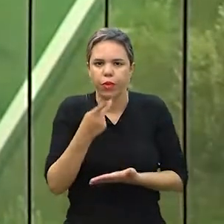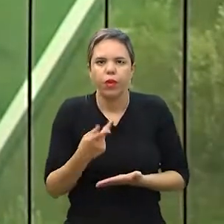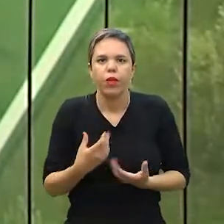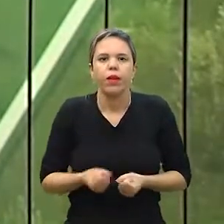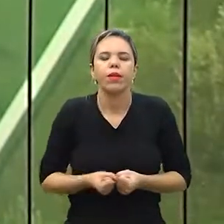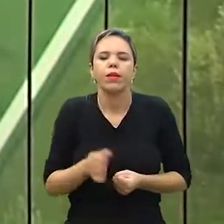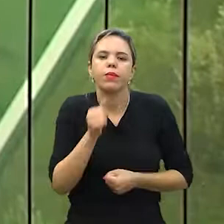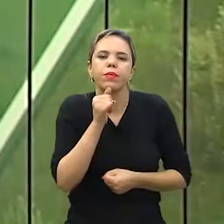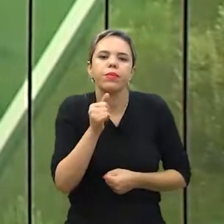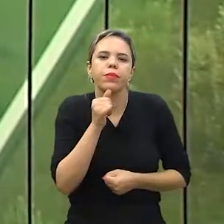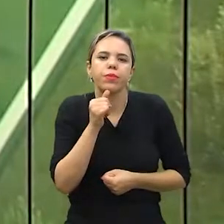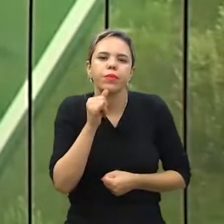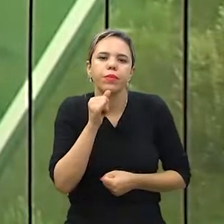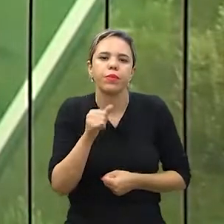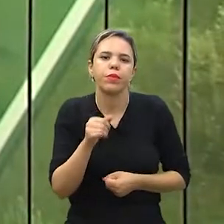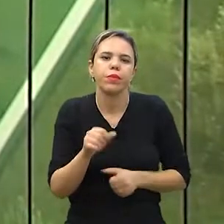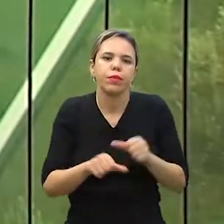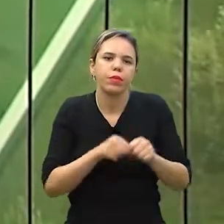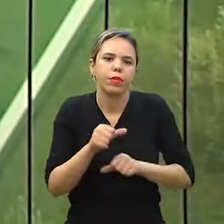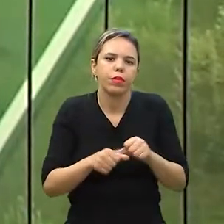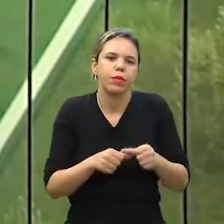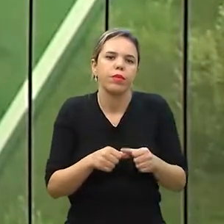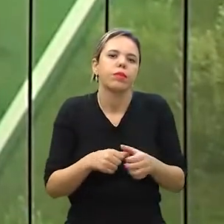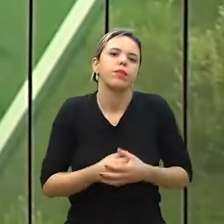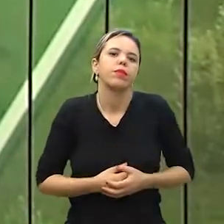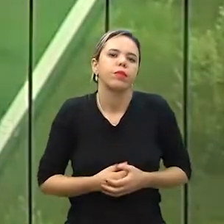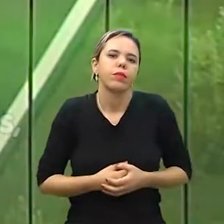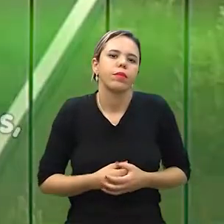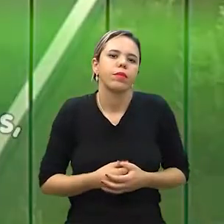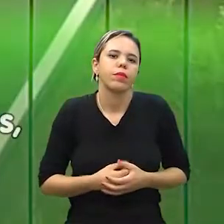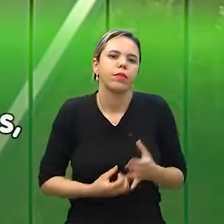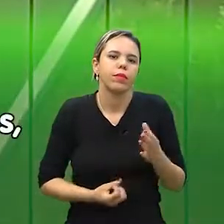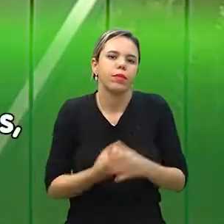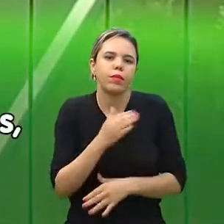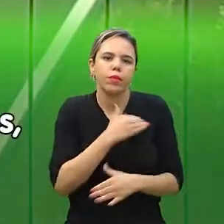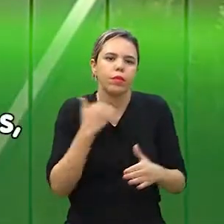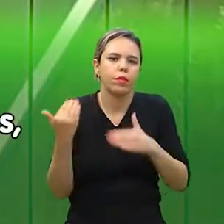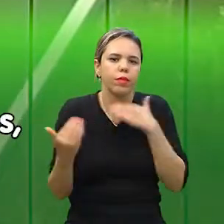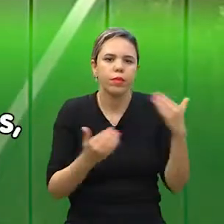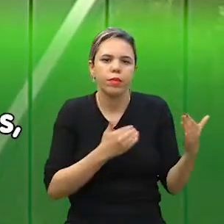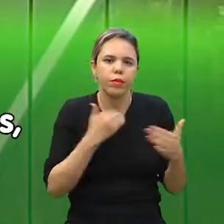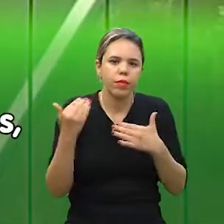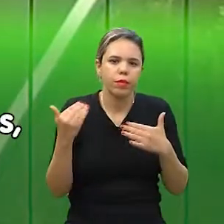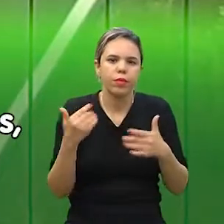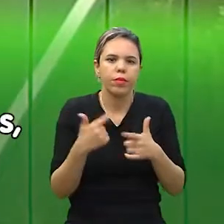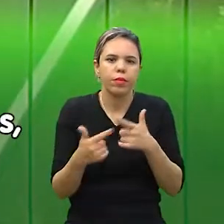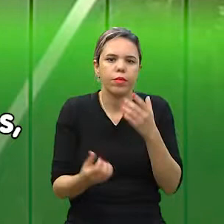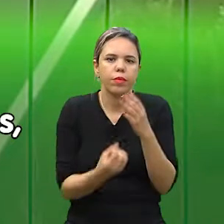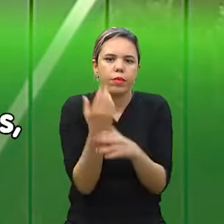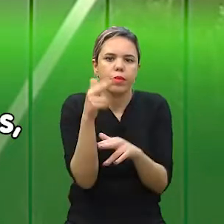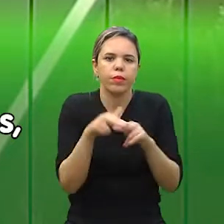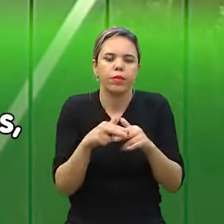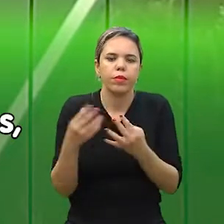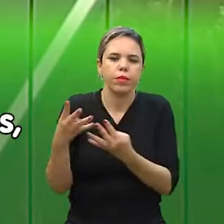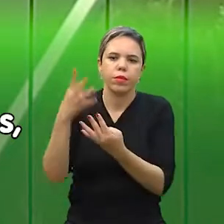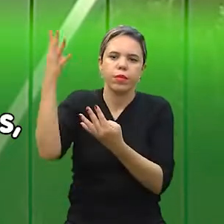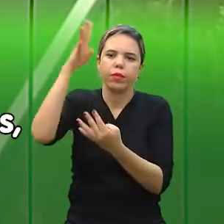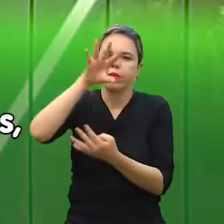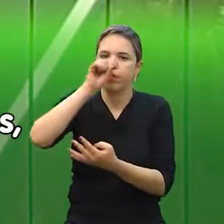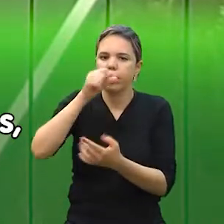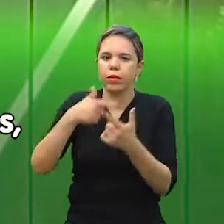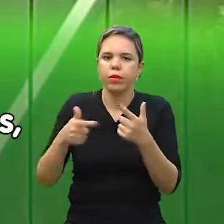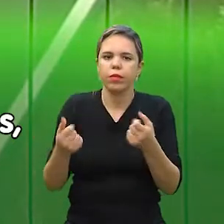lá, exemplos de impactos, tanto diretos quanto indiretos. Mortalidade e morbidade geradas pela poluição do ar